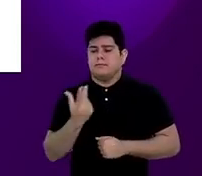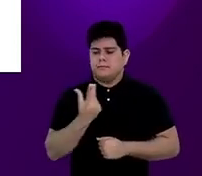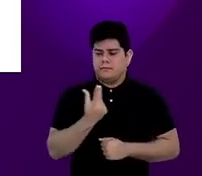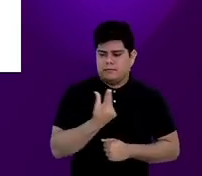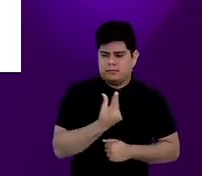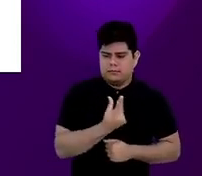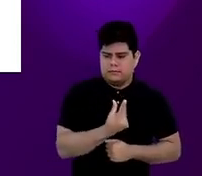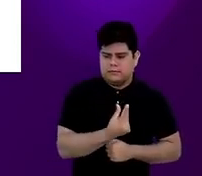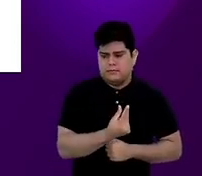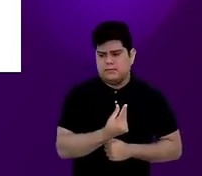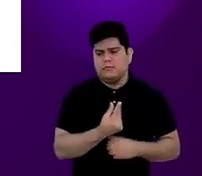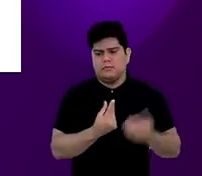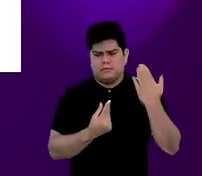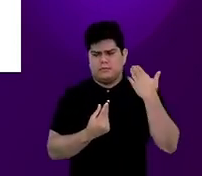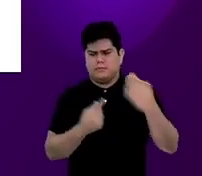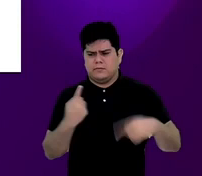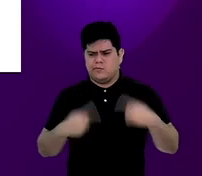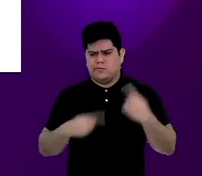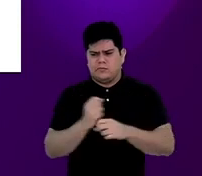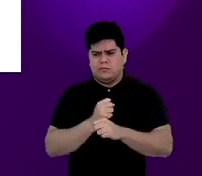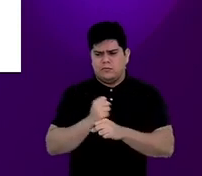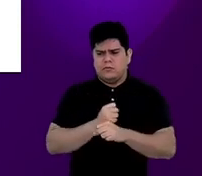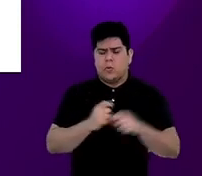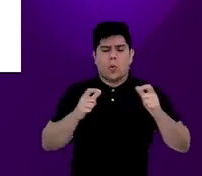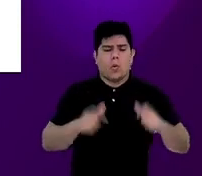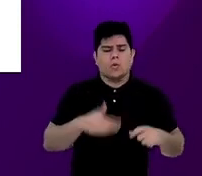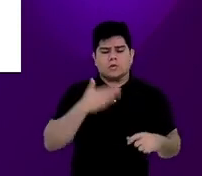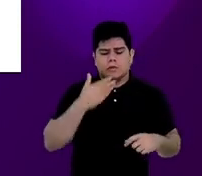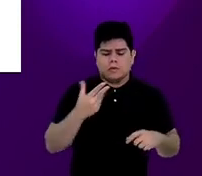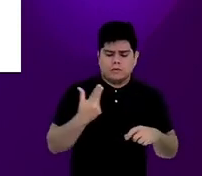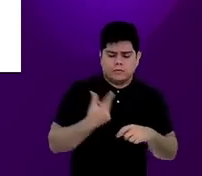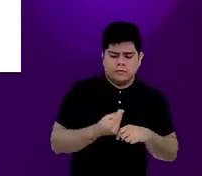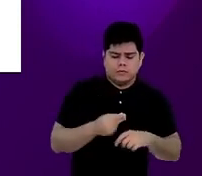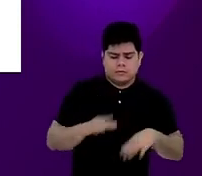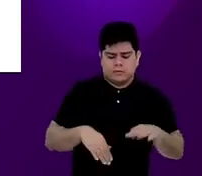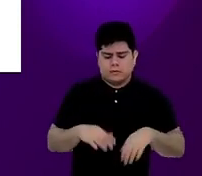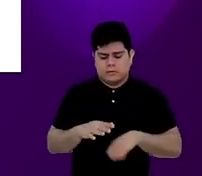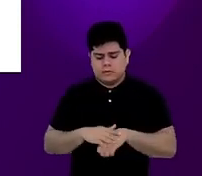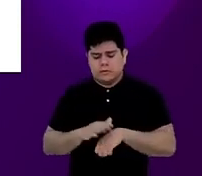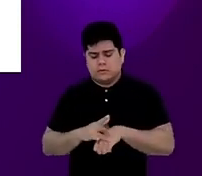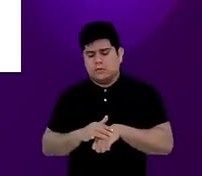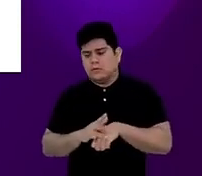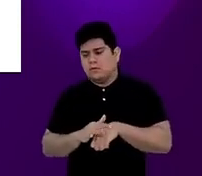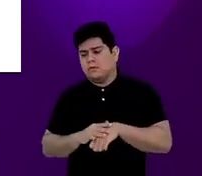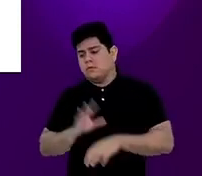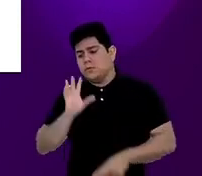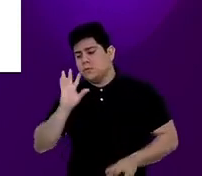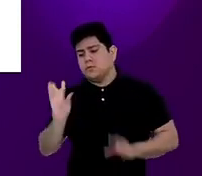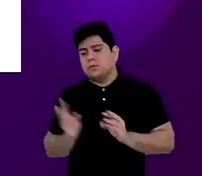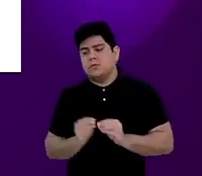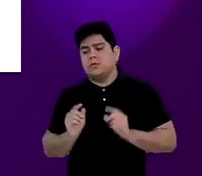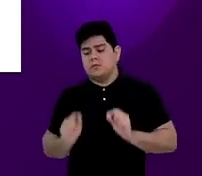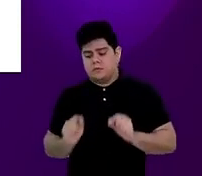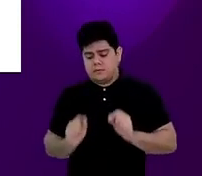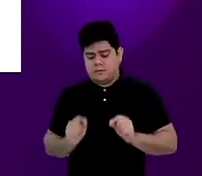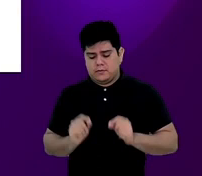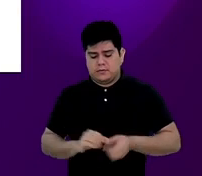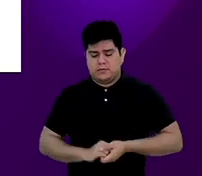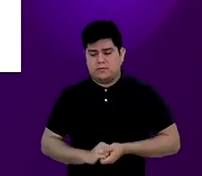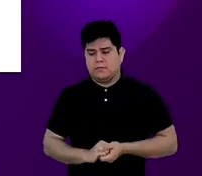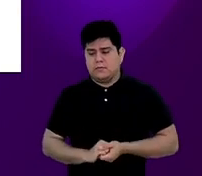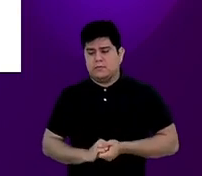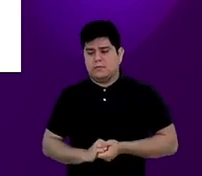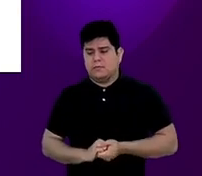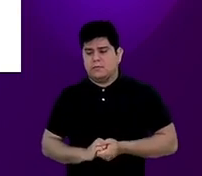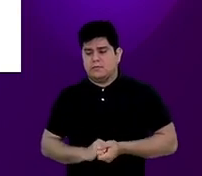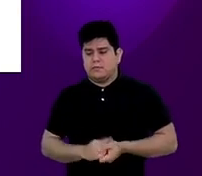foi uma discussão durante alguns anos, aonde seria melhor injetar, dependendo da patologia, e chegou-se à conclusão de que a sensibilidade e